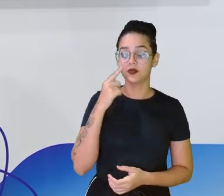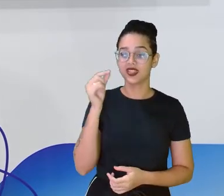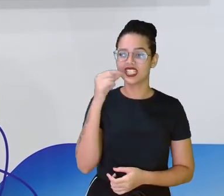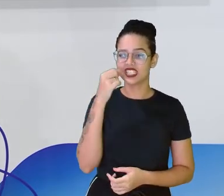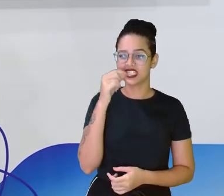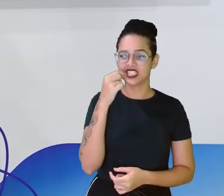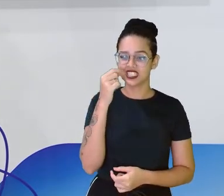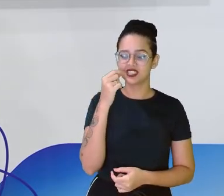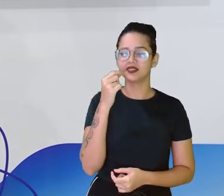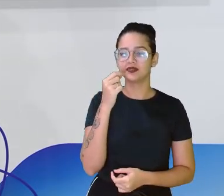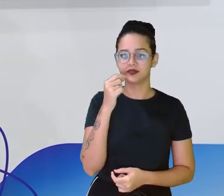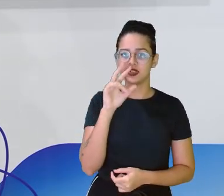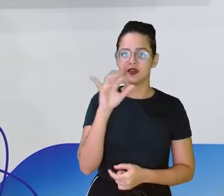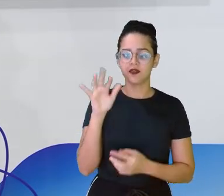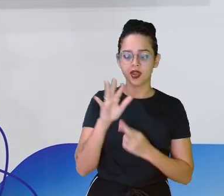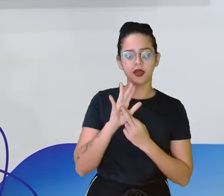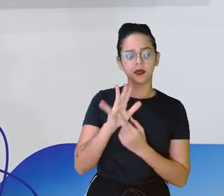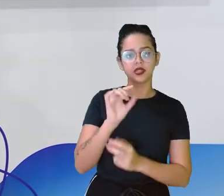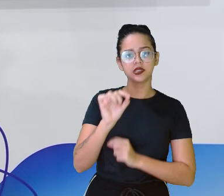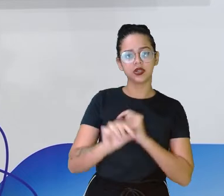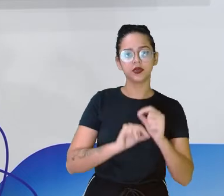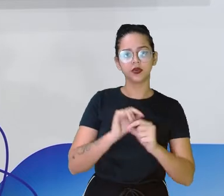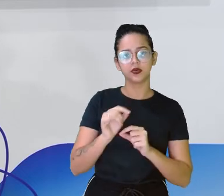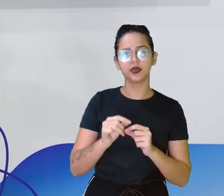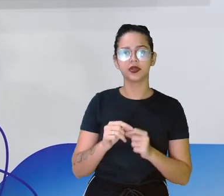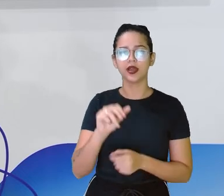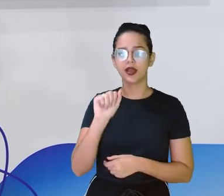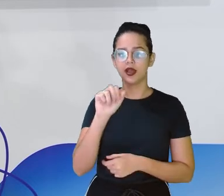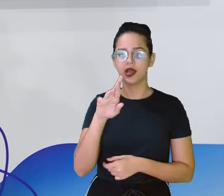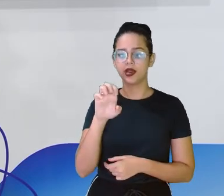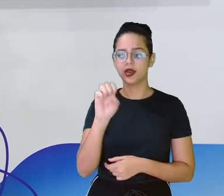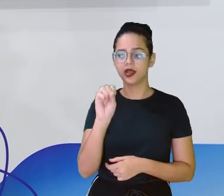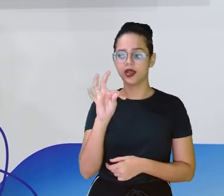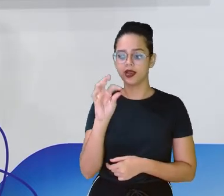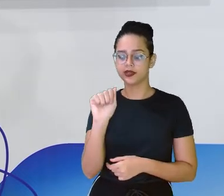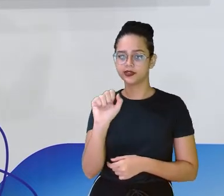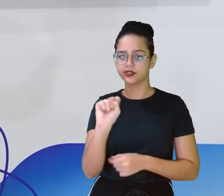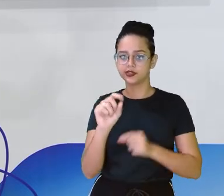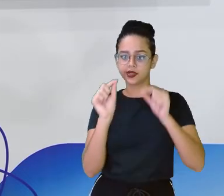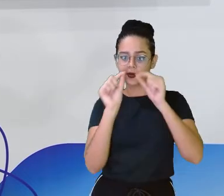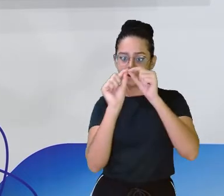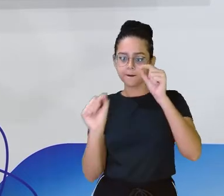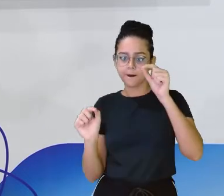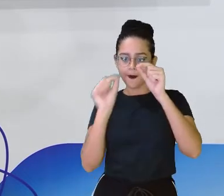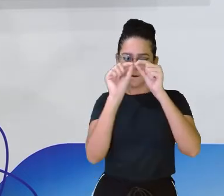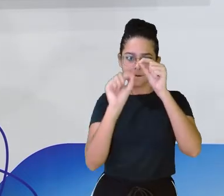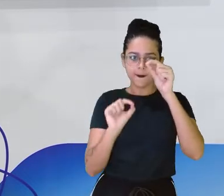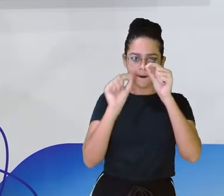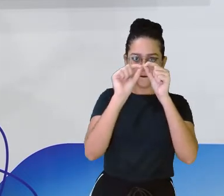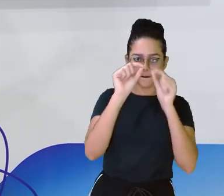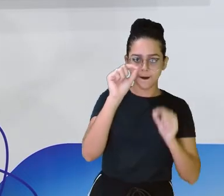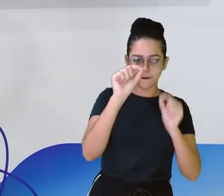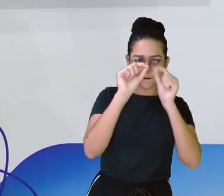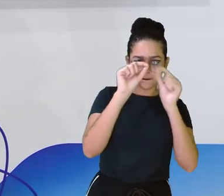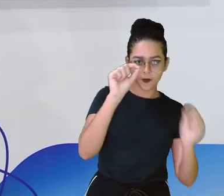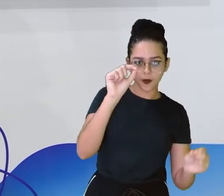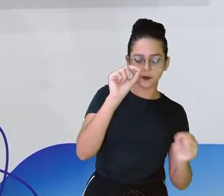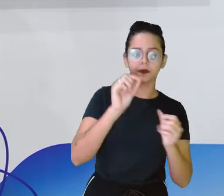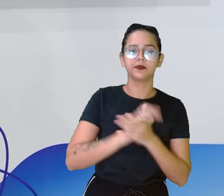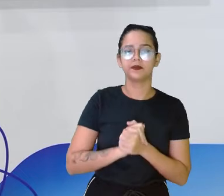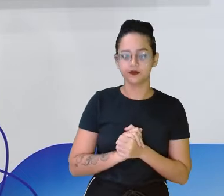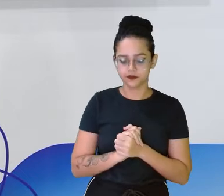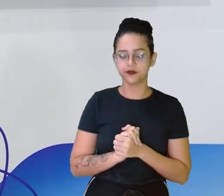quinto ano, ele vai representar as minhas arestas, os meus segmentos de reta, certo? Os